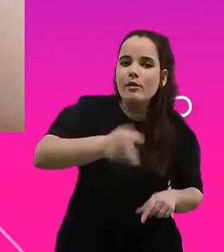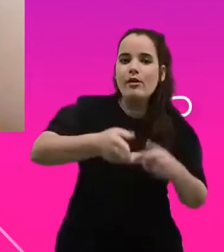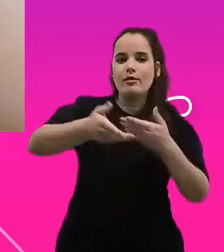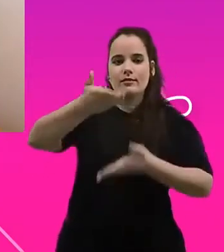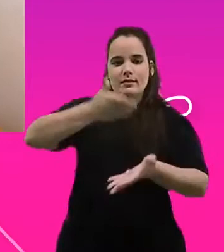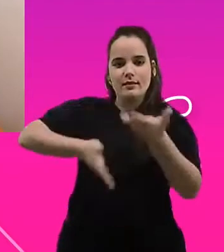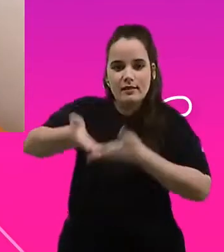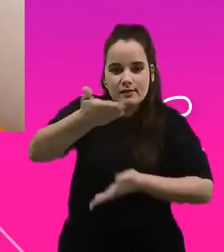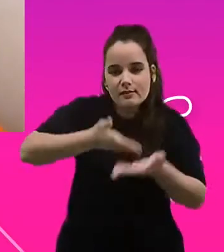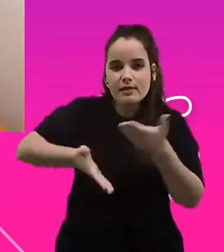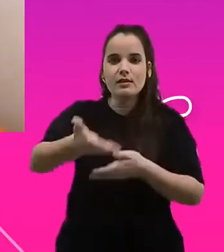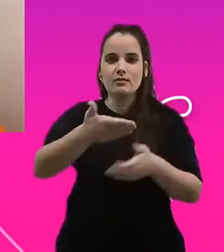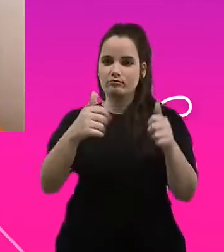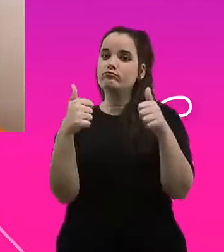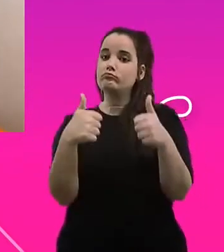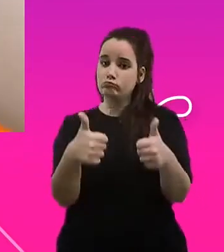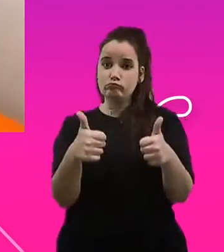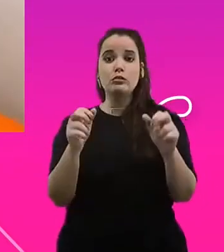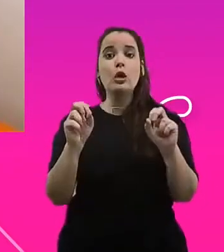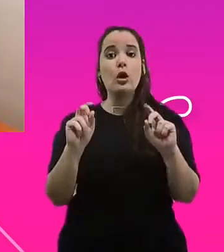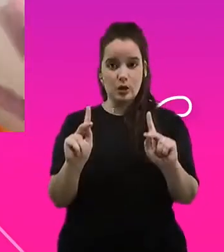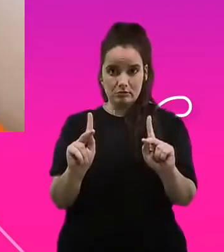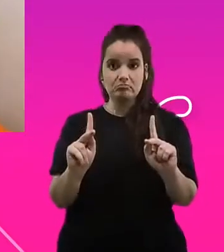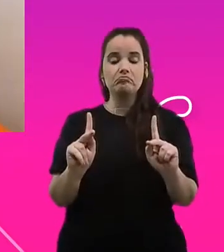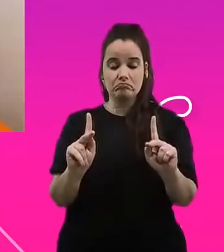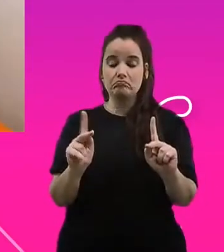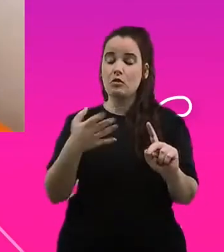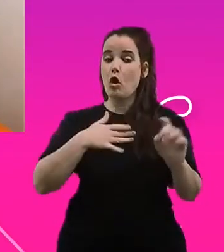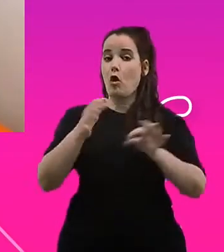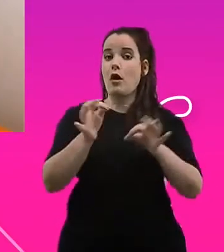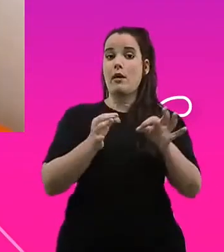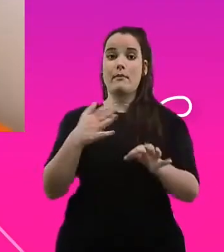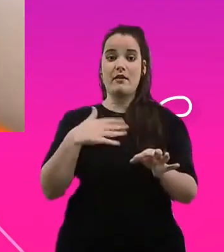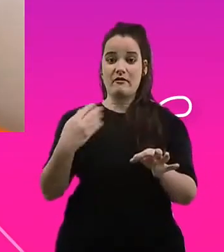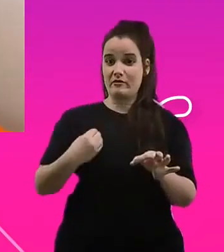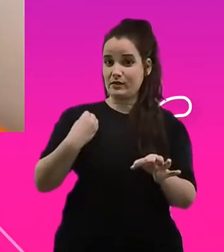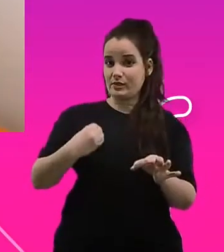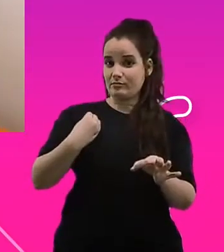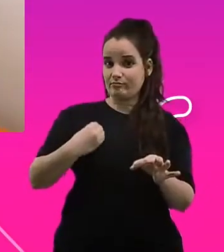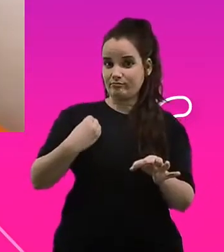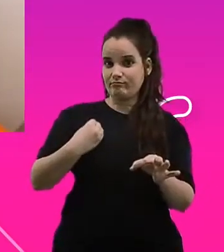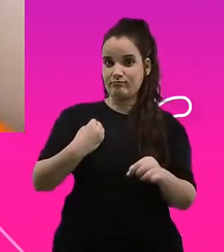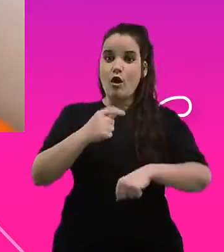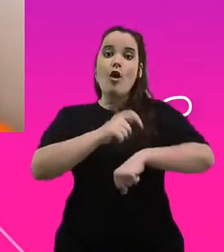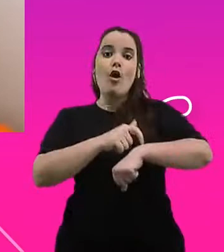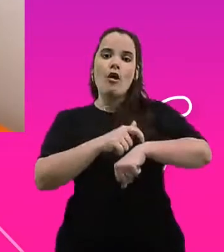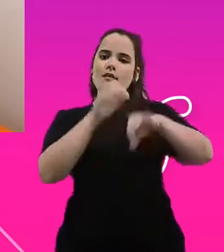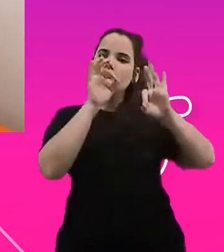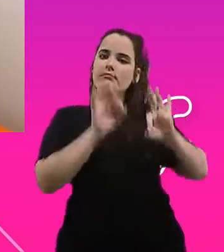tenho isso, né, organizado na minha vida, um horário do meu dia que eu tiro para fazer isso,